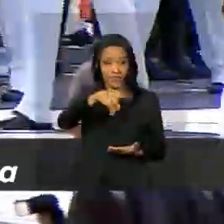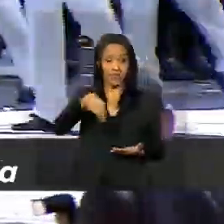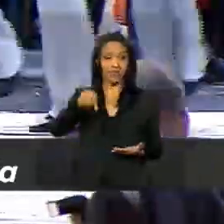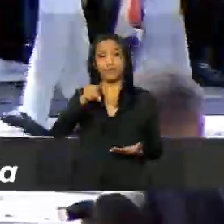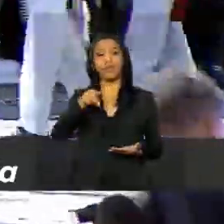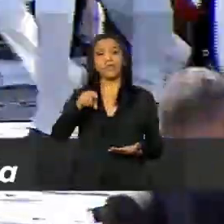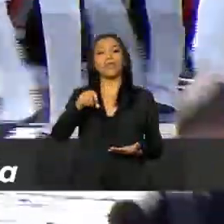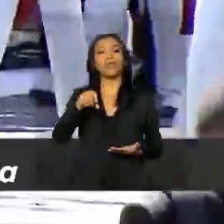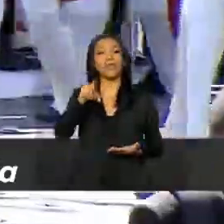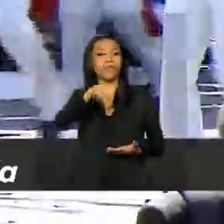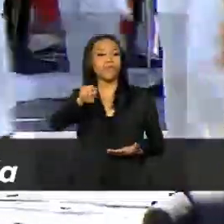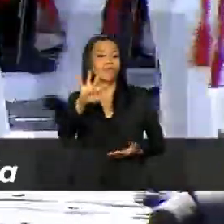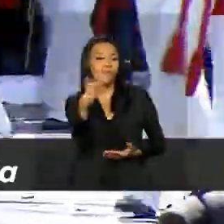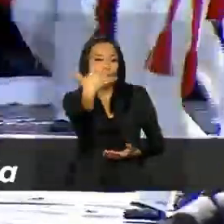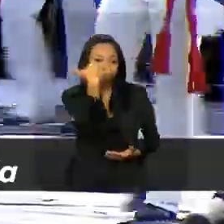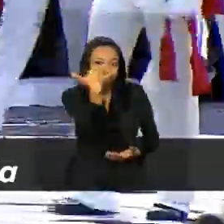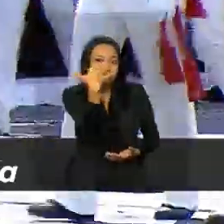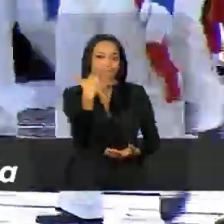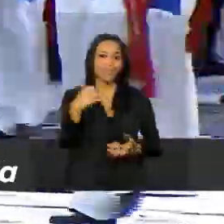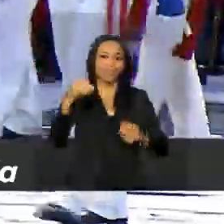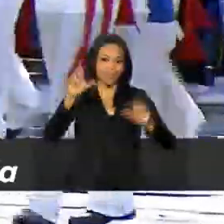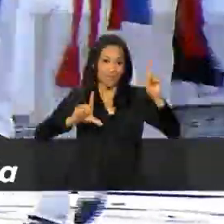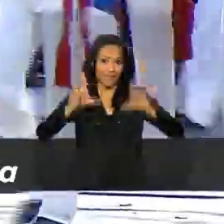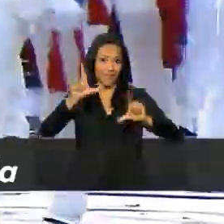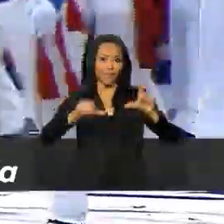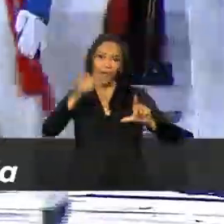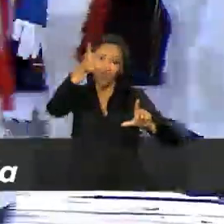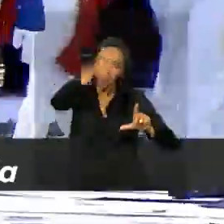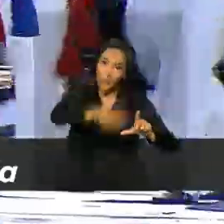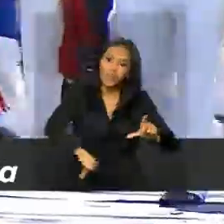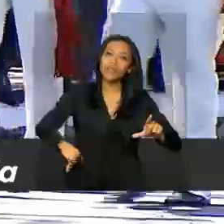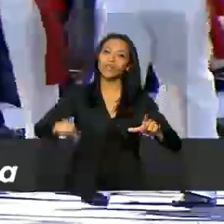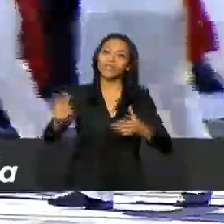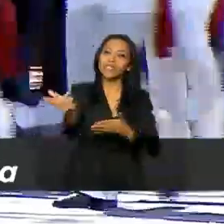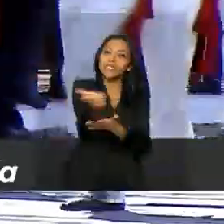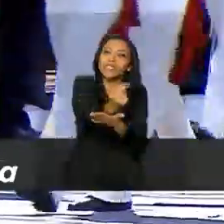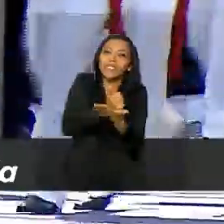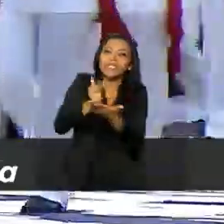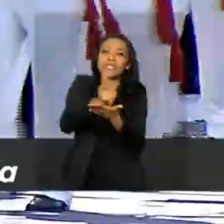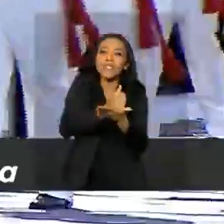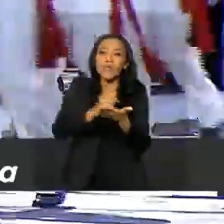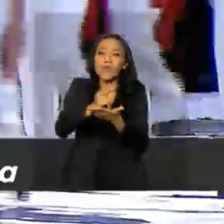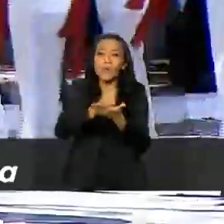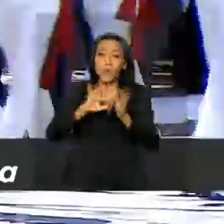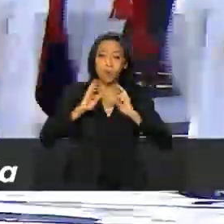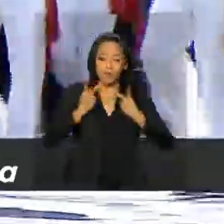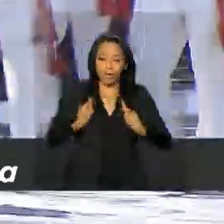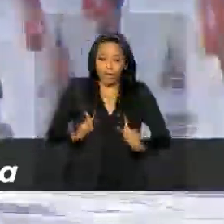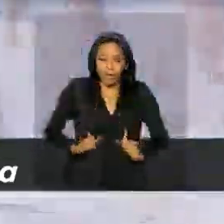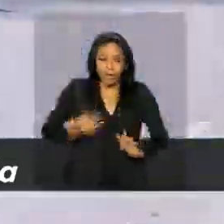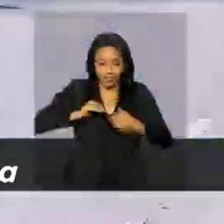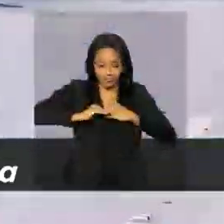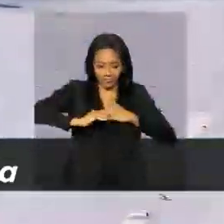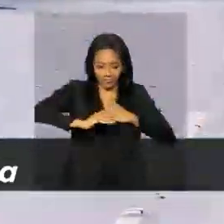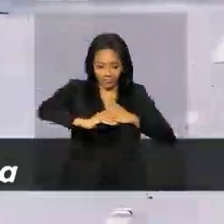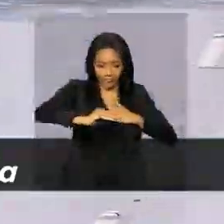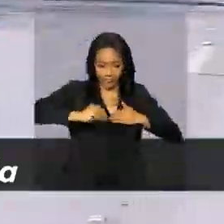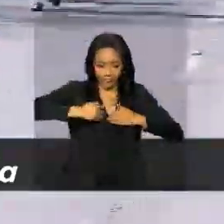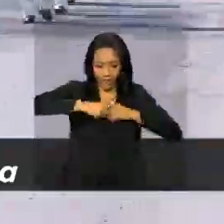nossos telespectadores é que ela também formou novamente a âncora e vai sair como âncora ali até um determinado ponto aí do